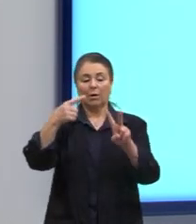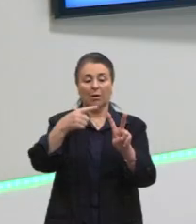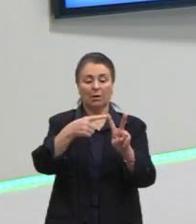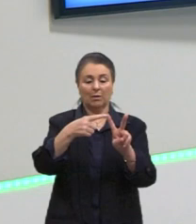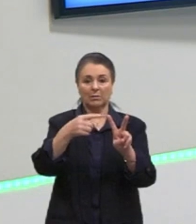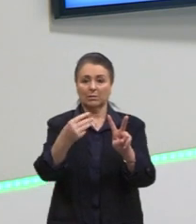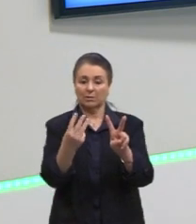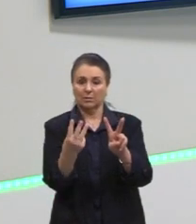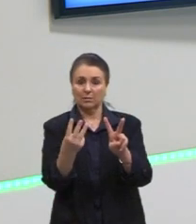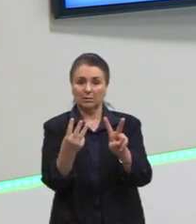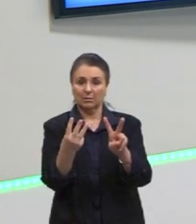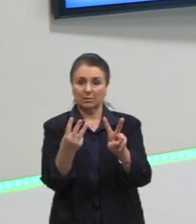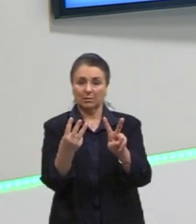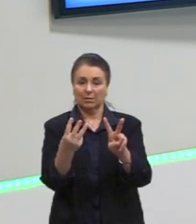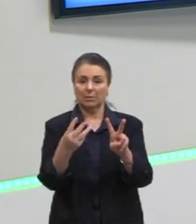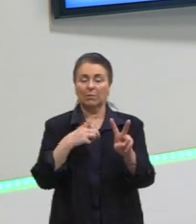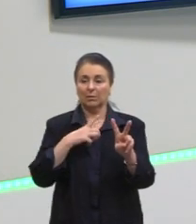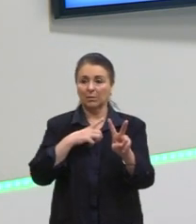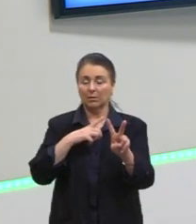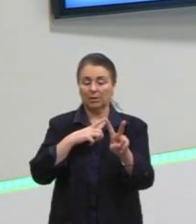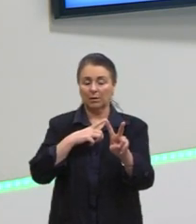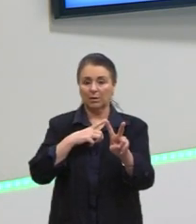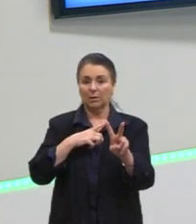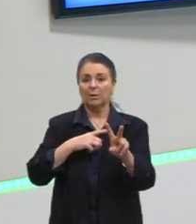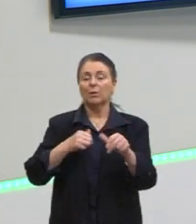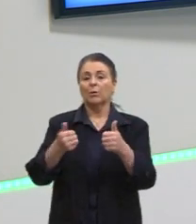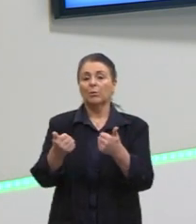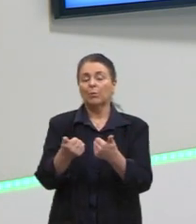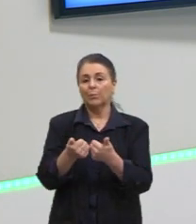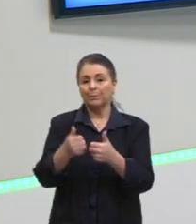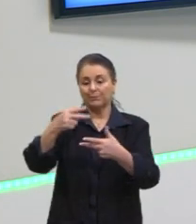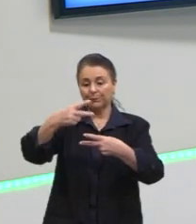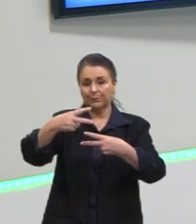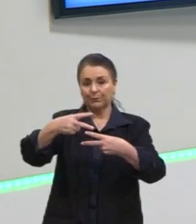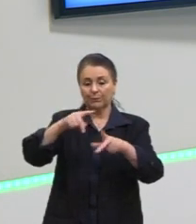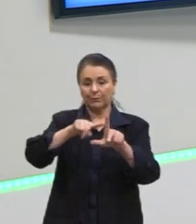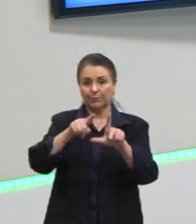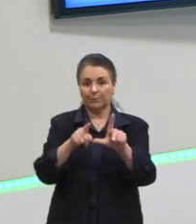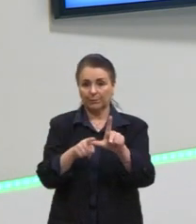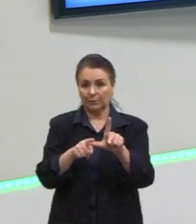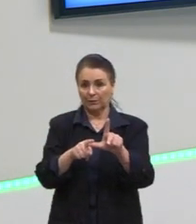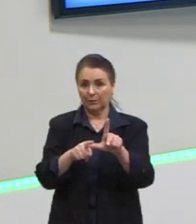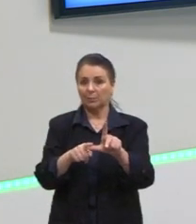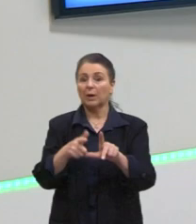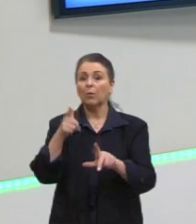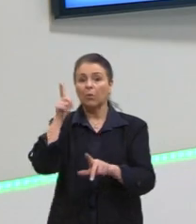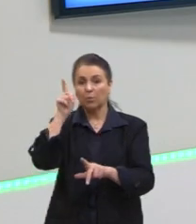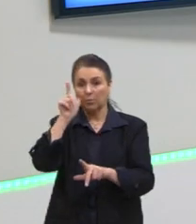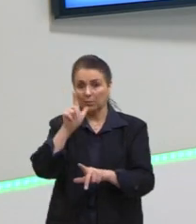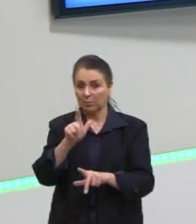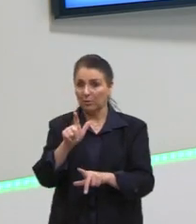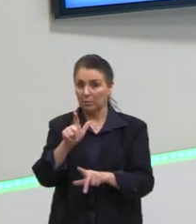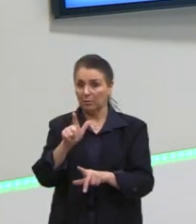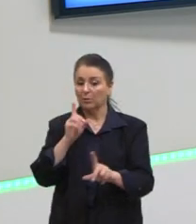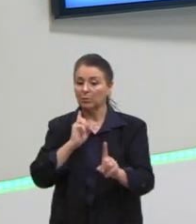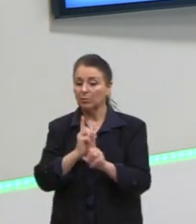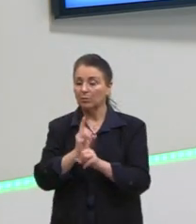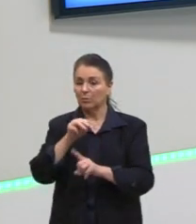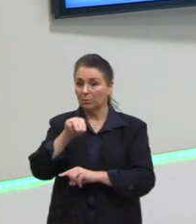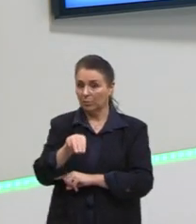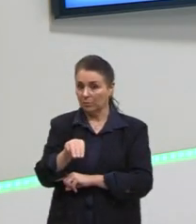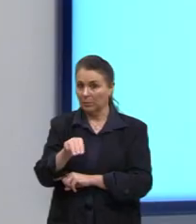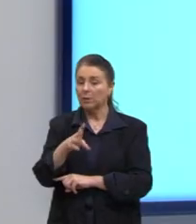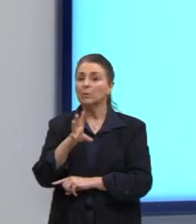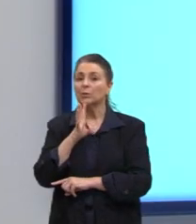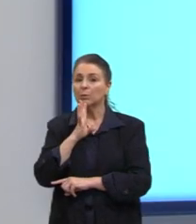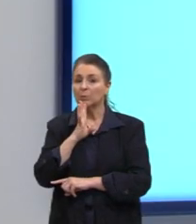o coeficiente angular Mas eu só consigo utilizar né esse formato para chegar no m se eu conheço